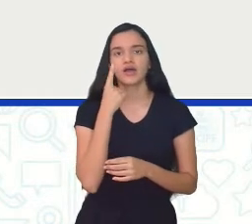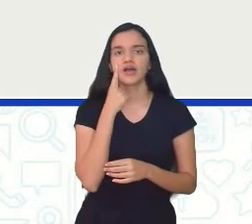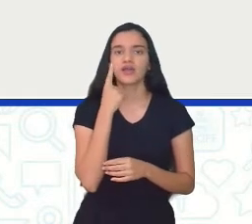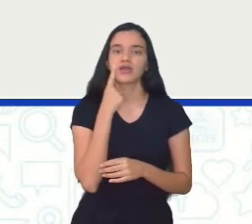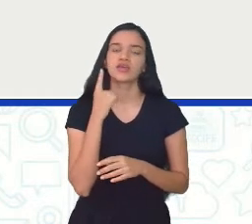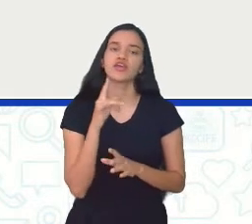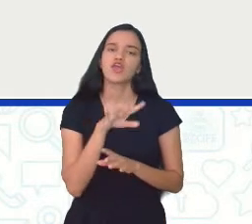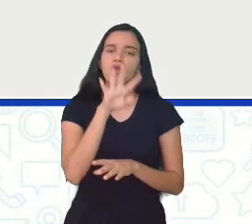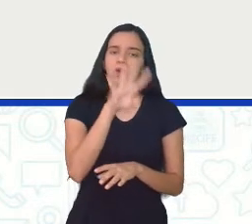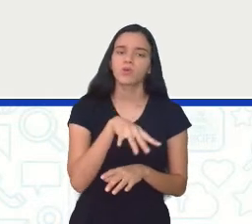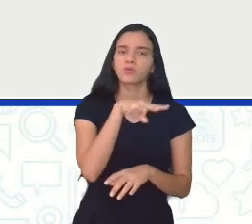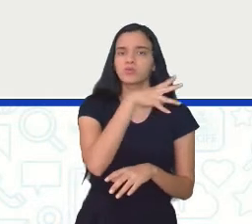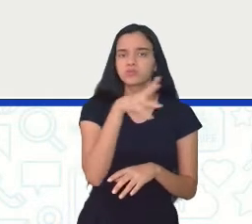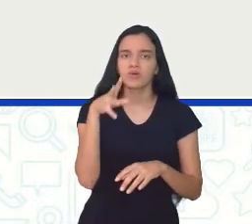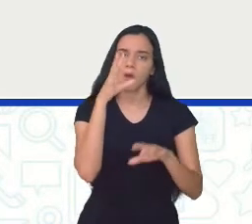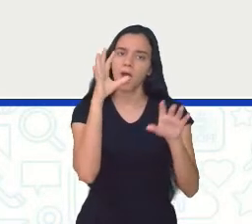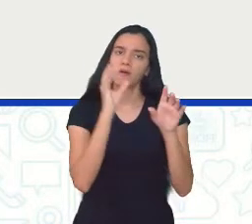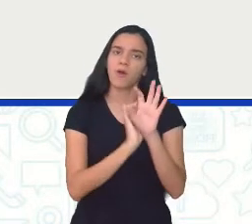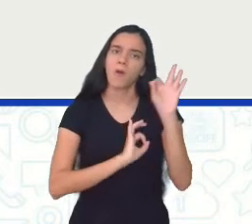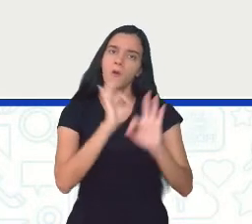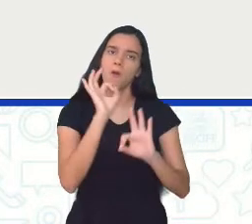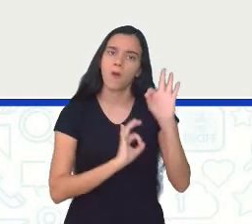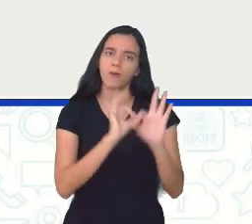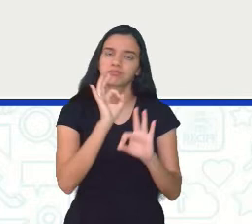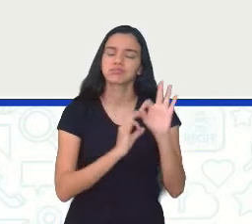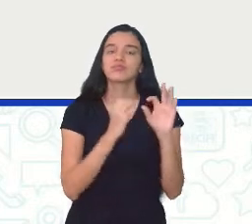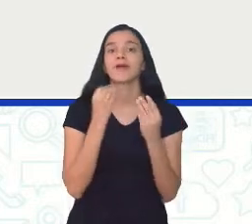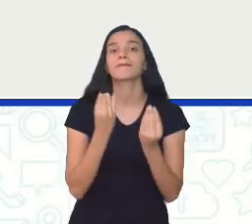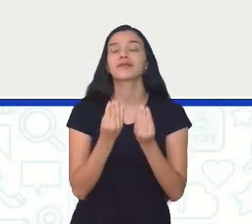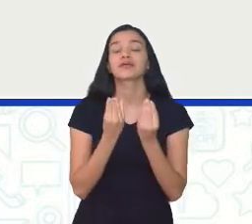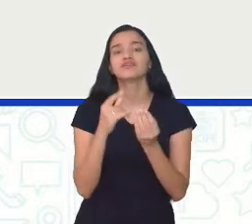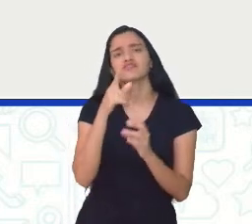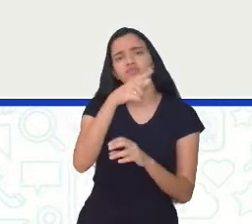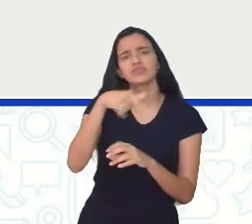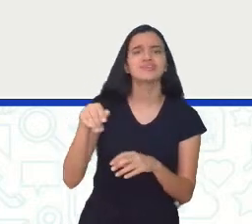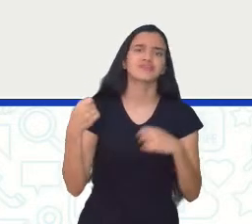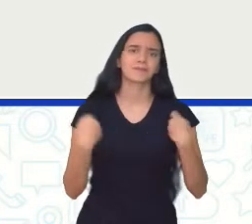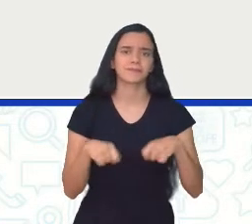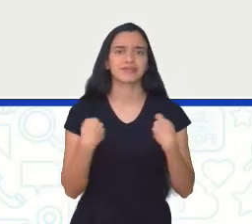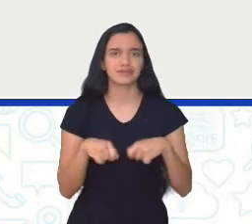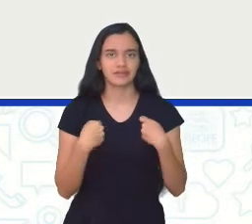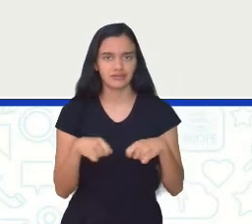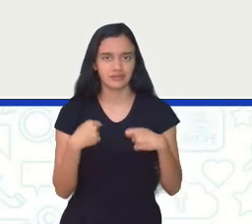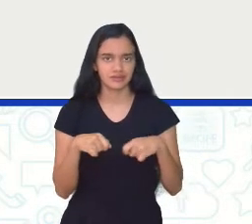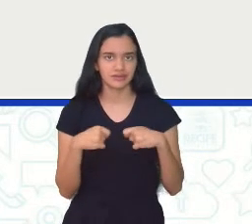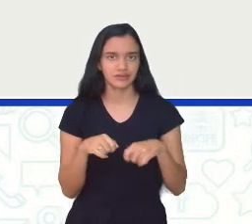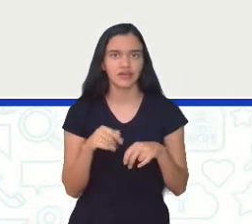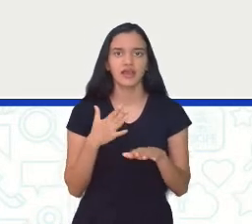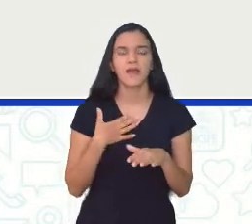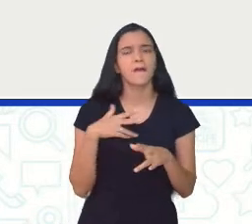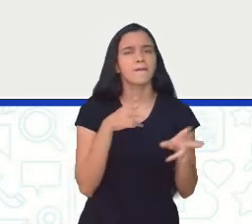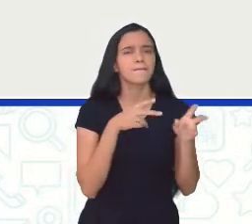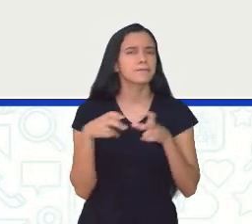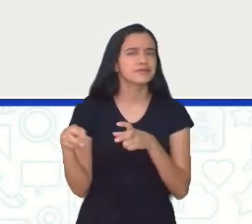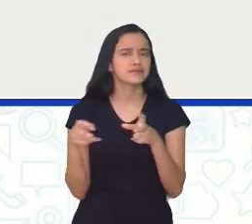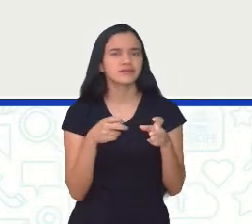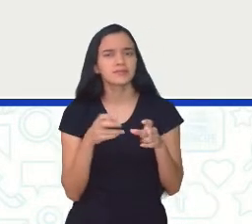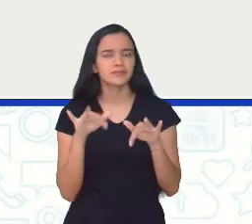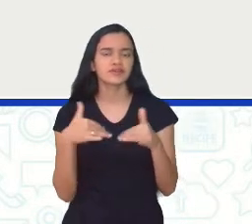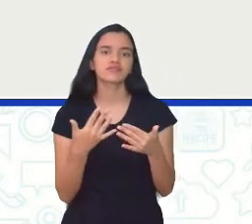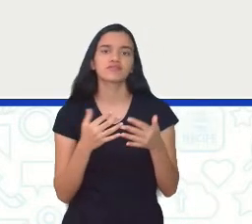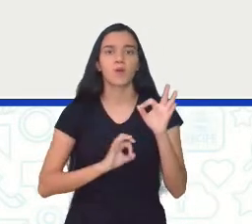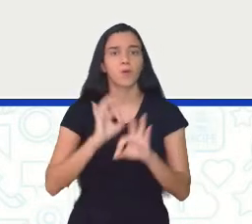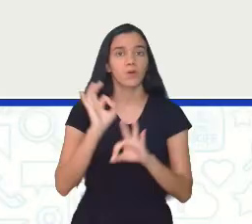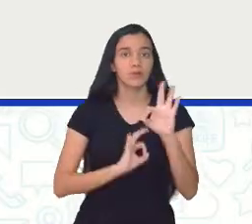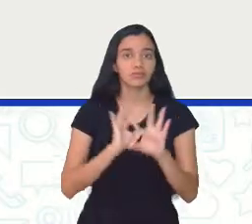armei a conta. Para quê? Porque muitas vezes vocês vão precisar se deparar com questões que vai armar a